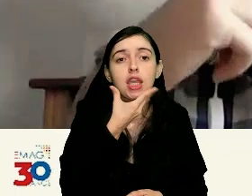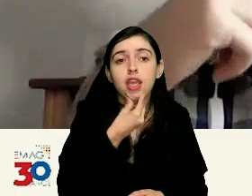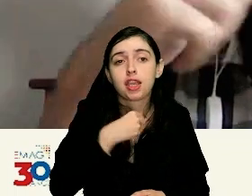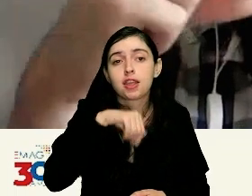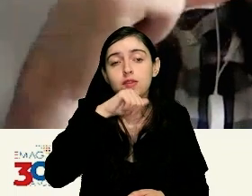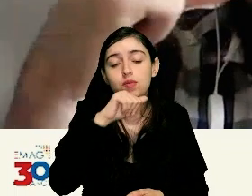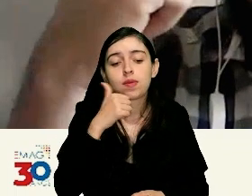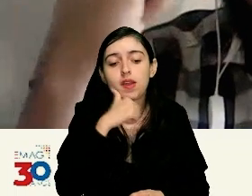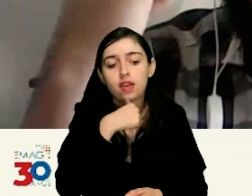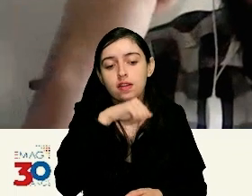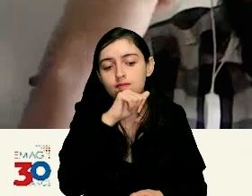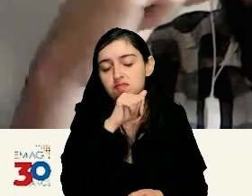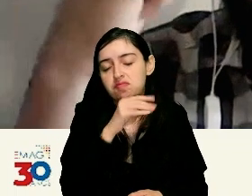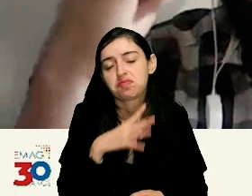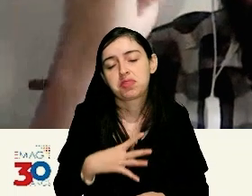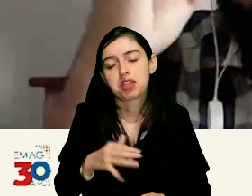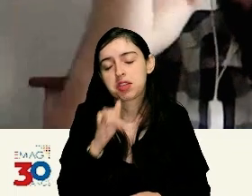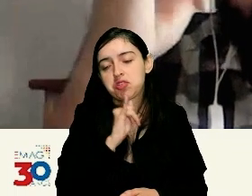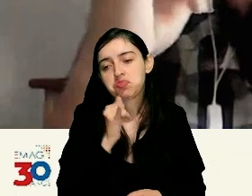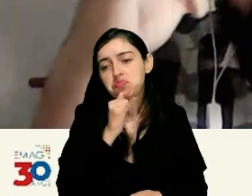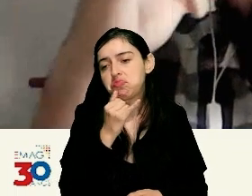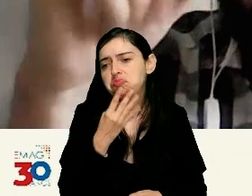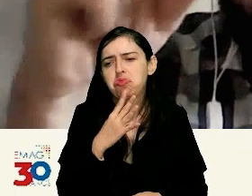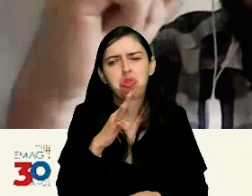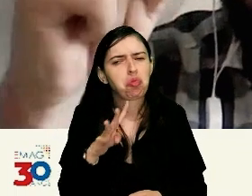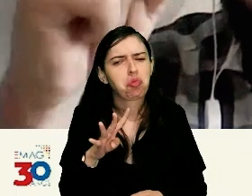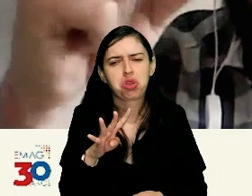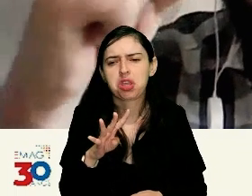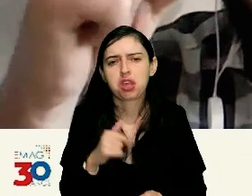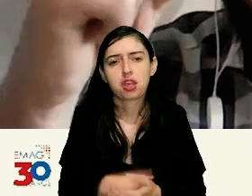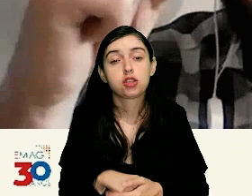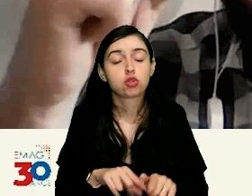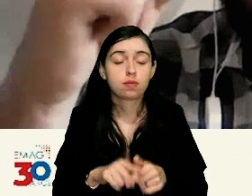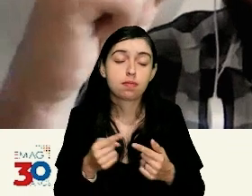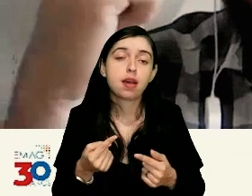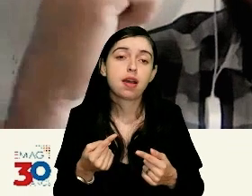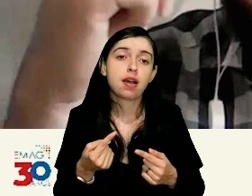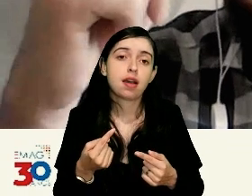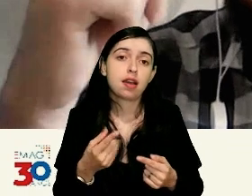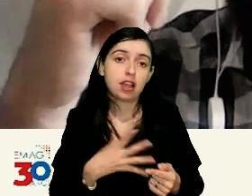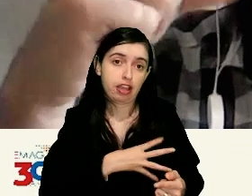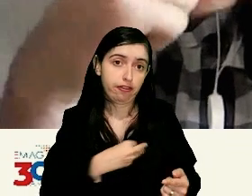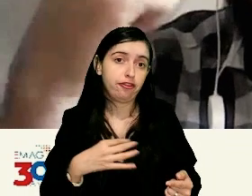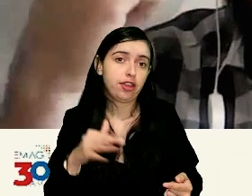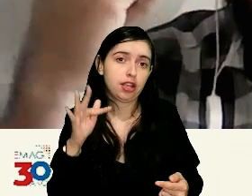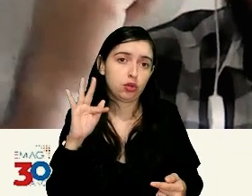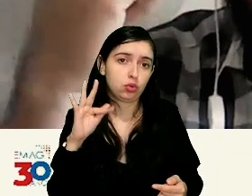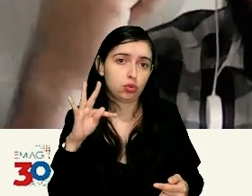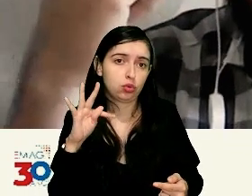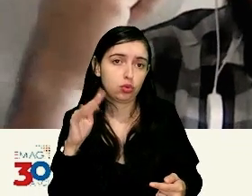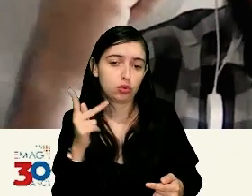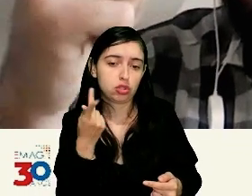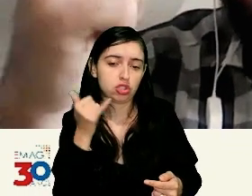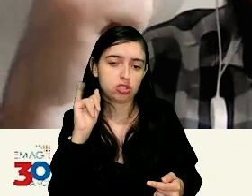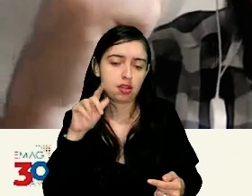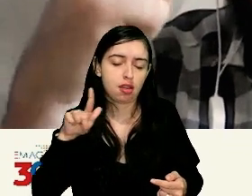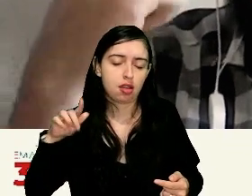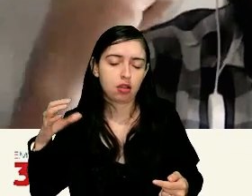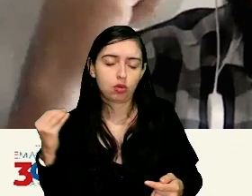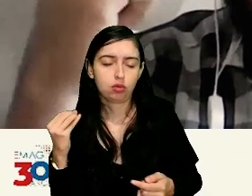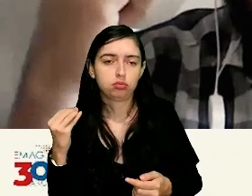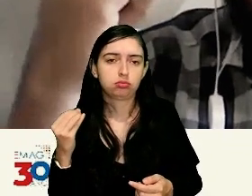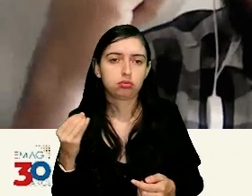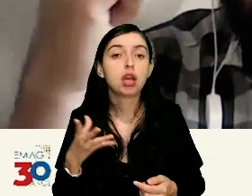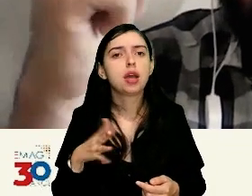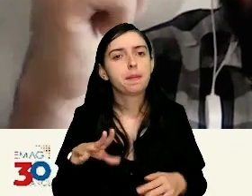Tiago, mas é importante eu ter a responsabilidade que, inclusive, a saúde mental, a integridade física